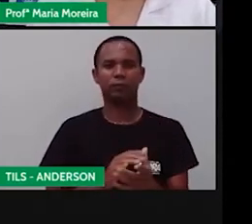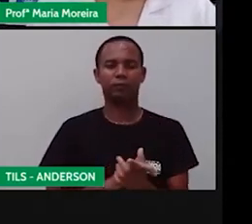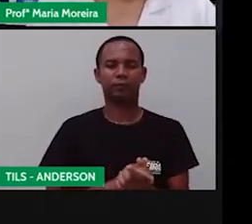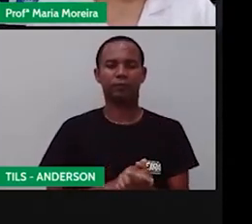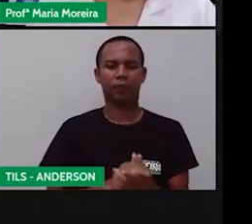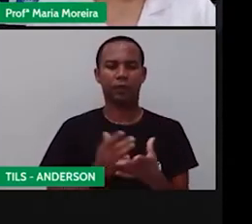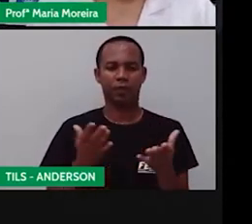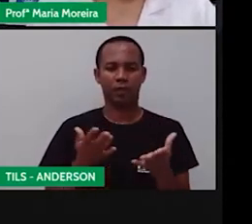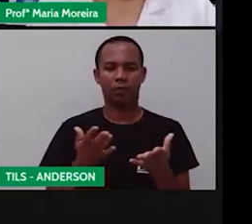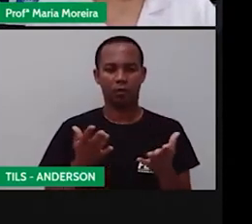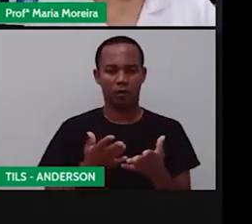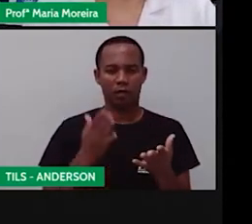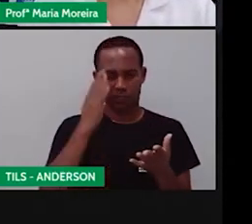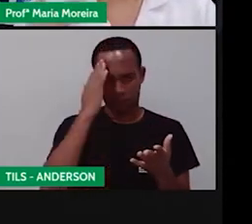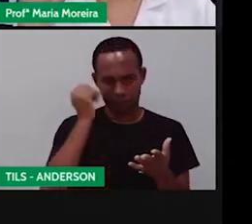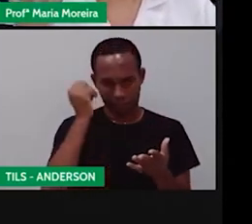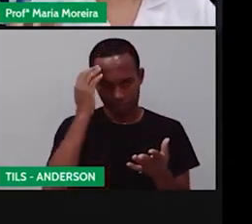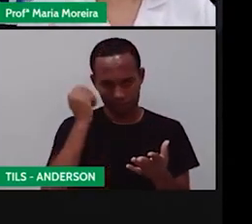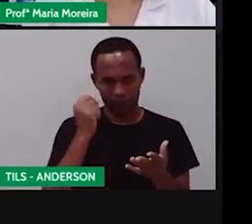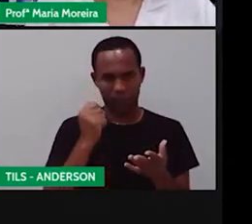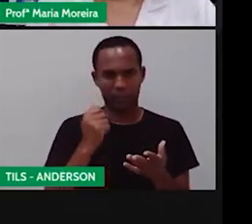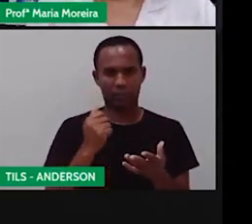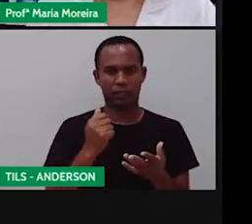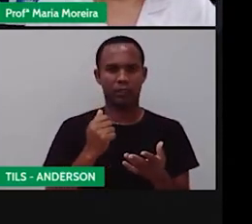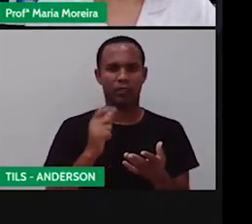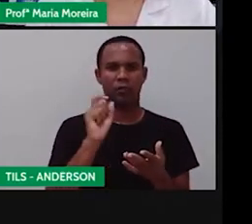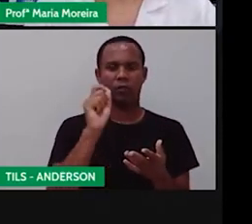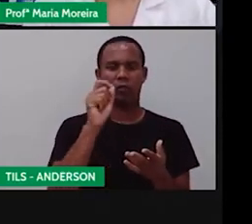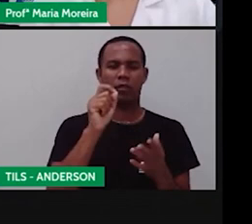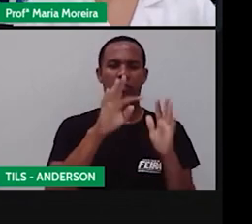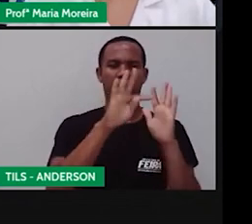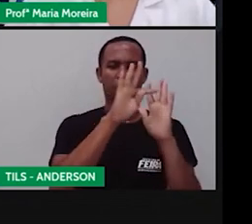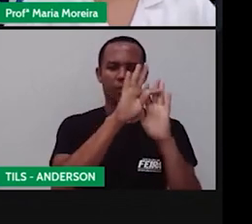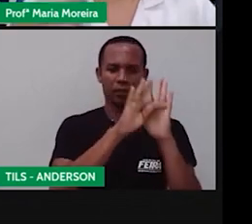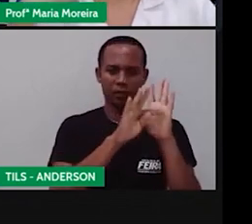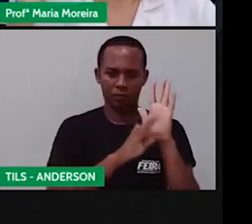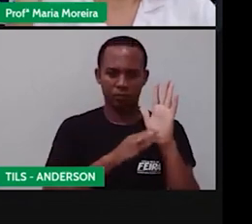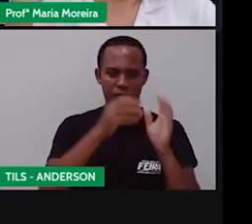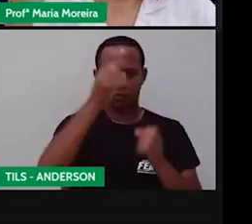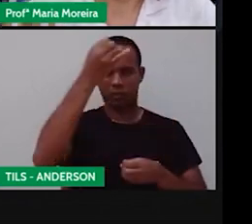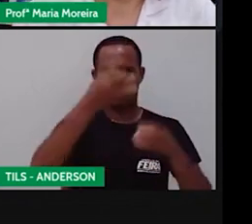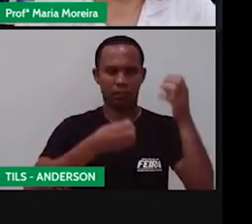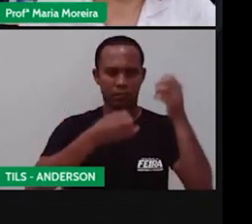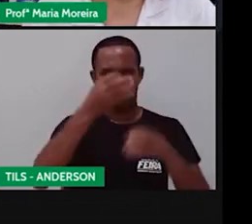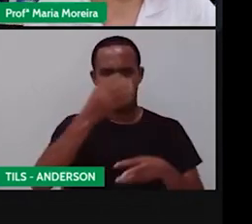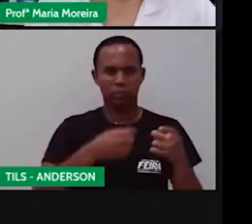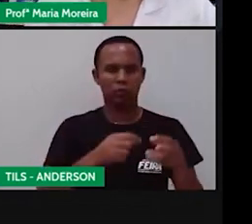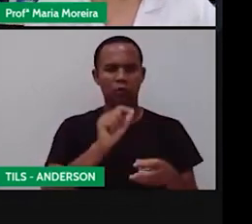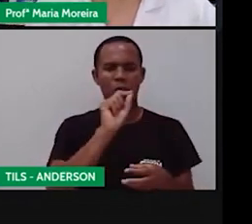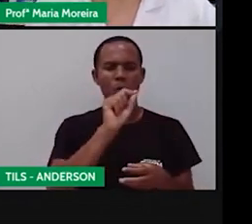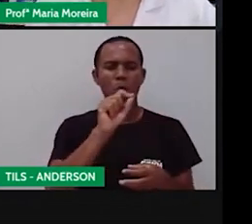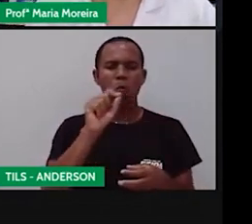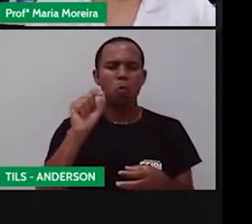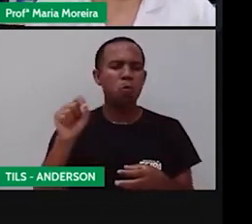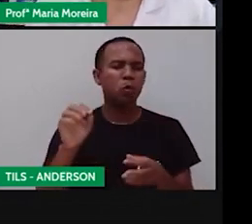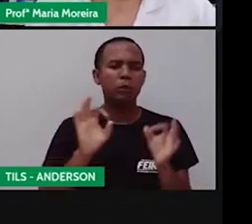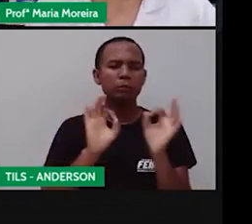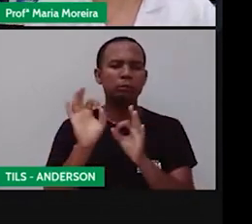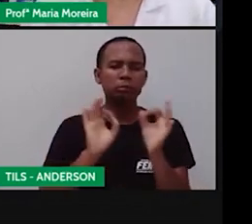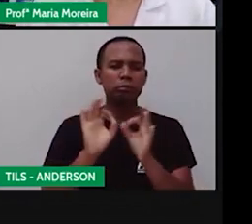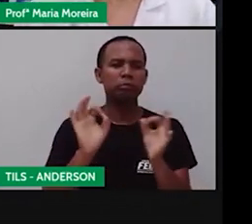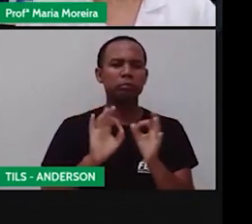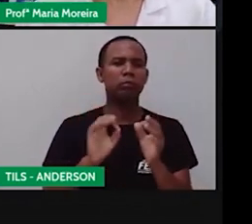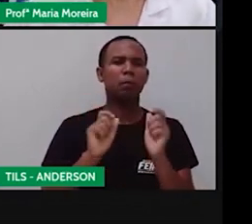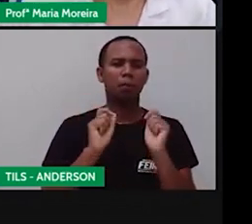que agora que vocês sabem o que é um texto narrativo, que vocês sabem a pontuação que se usa dentro do texto